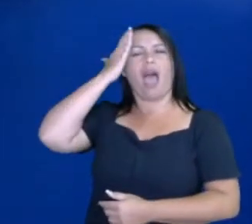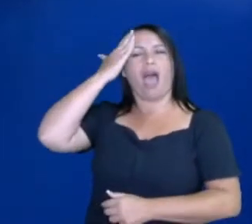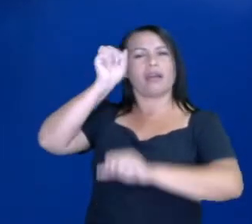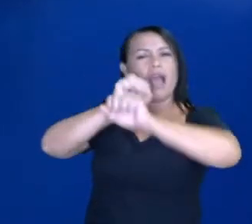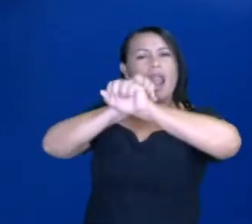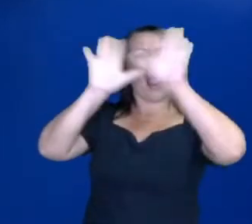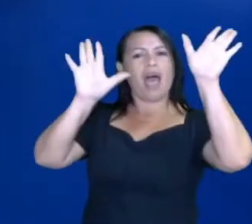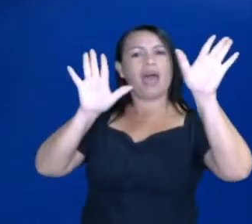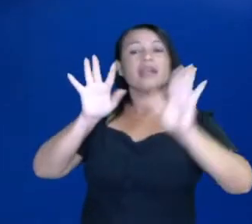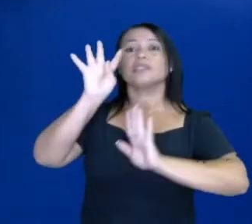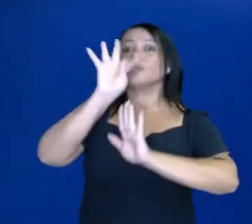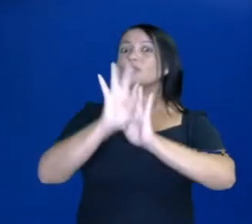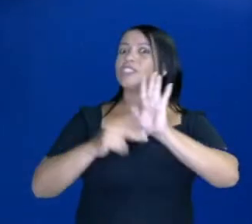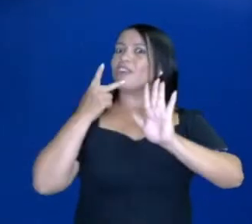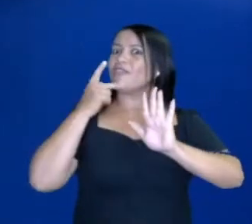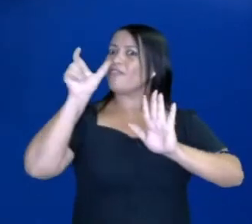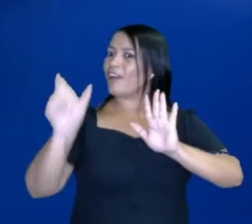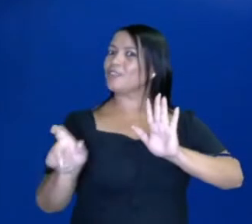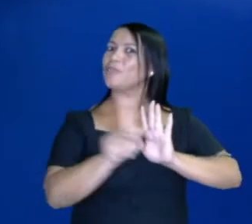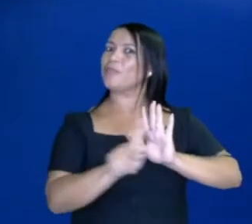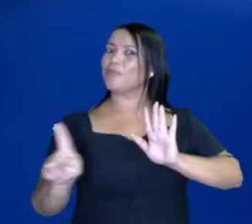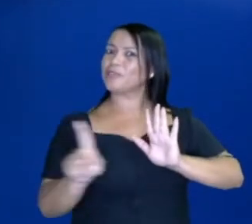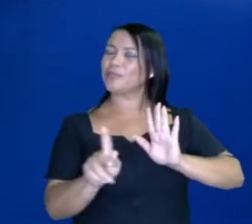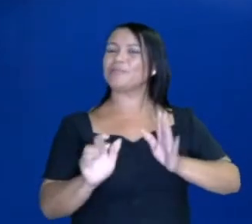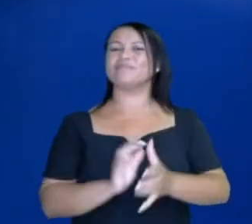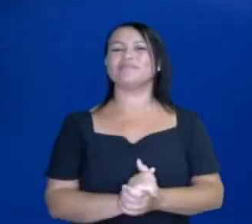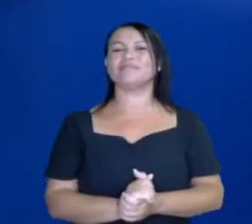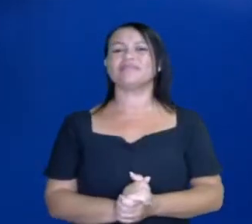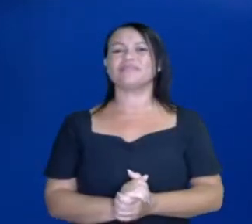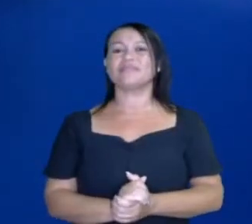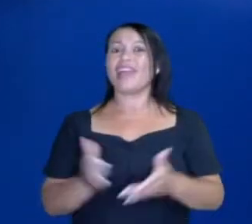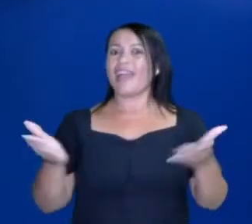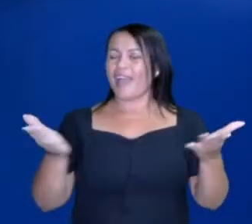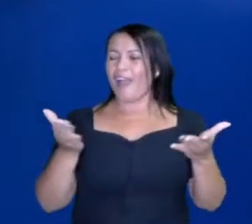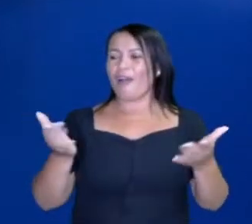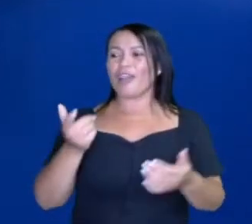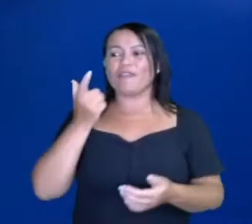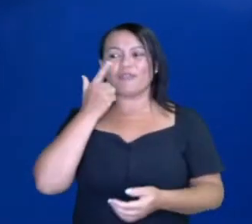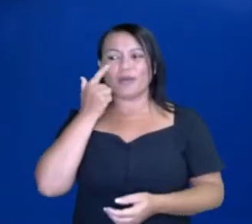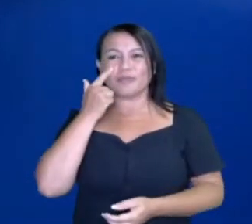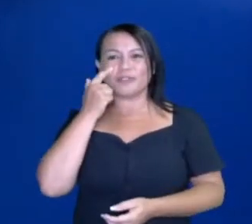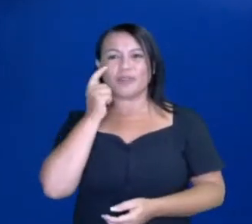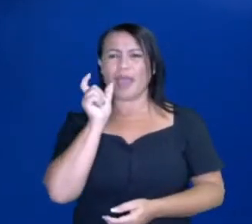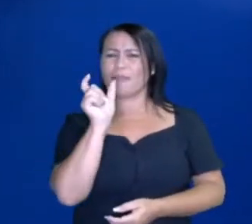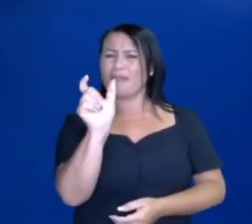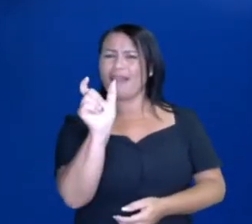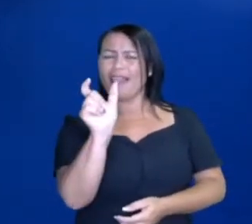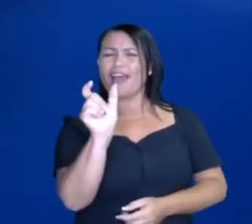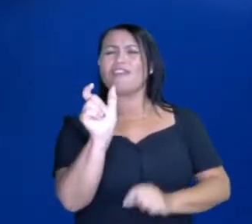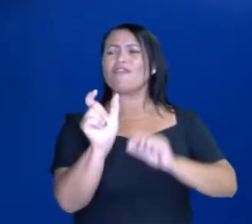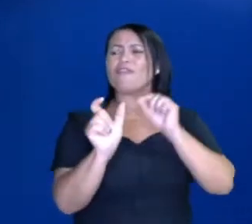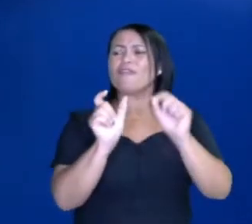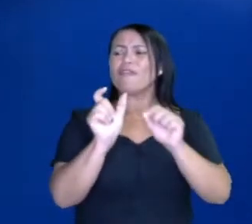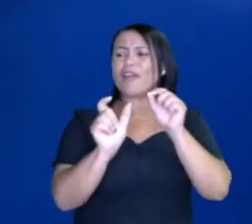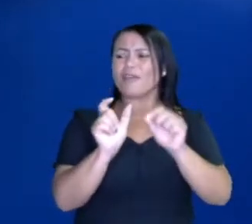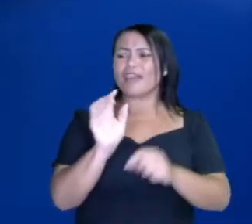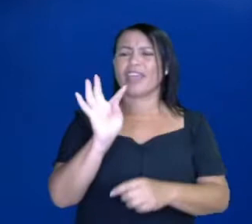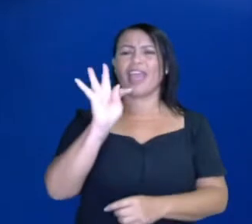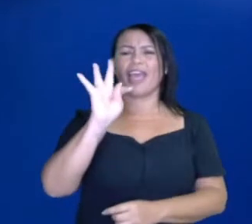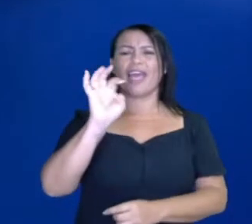que esse texto está falando sobre o professor. E vamos ver, a palavra teacher é uma